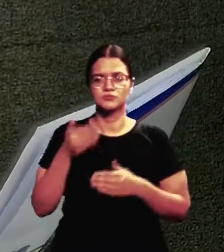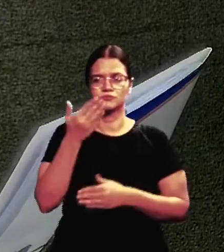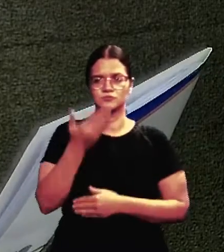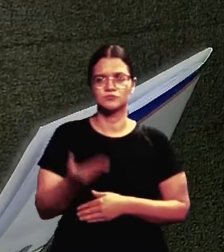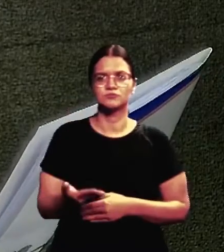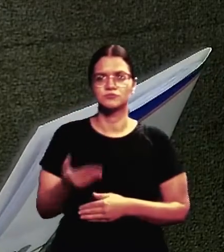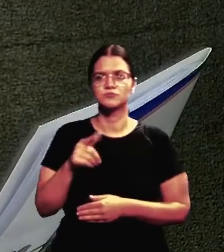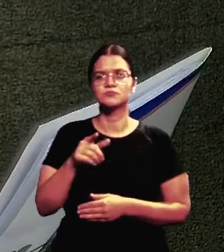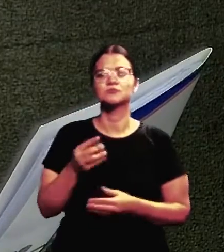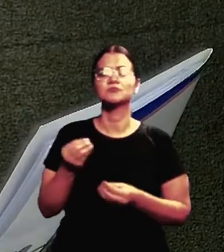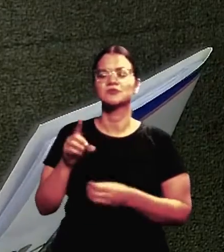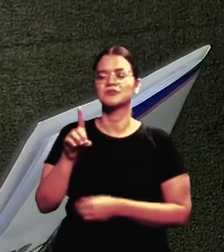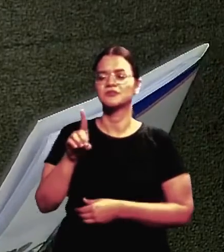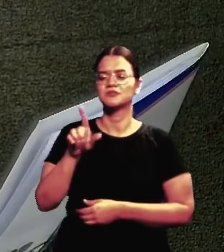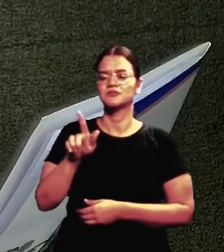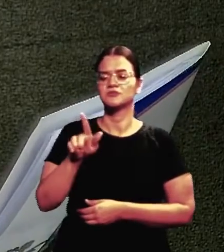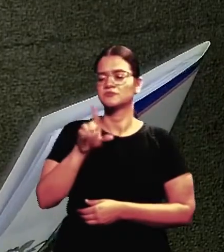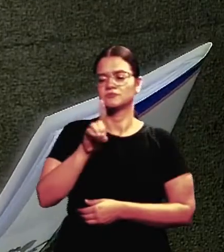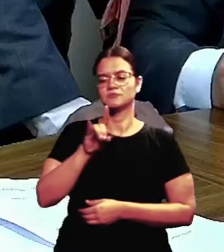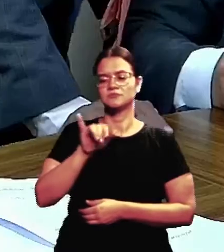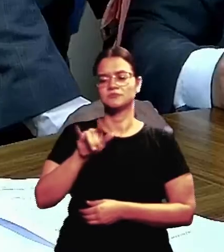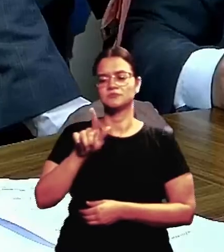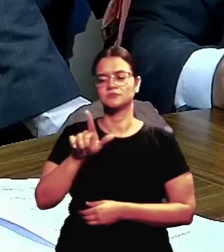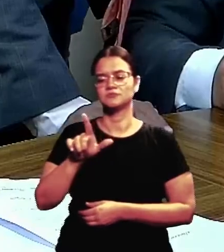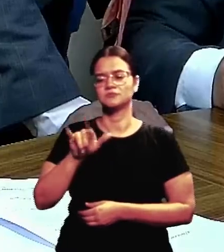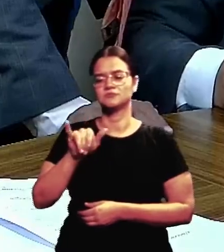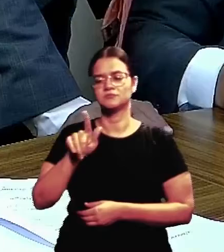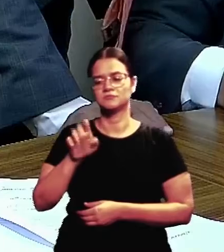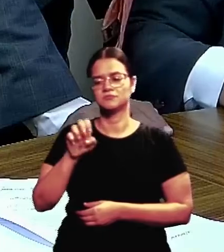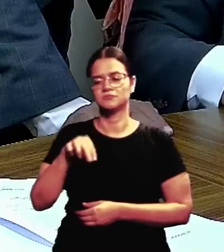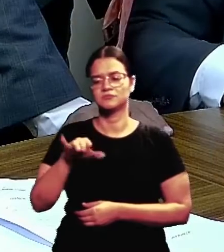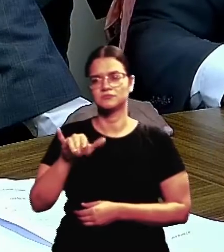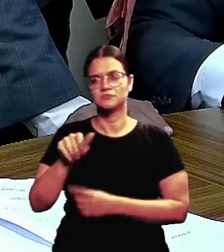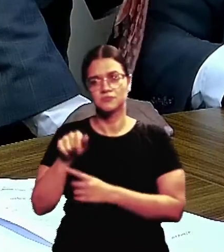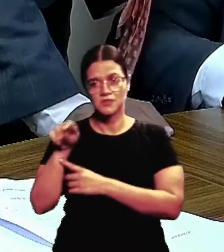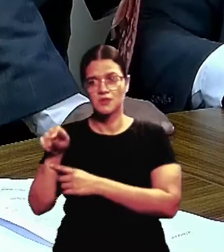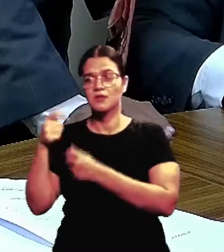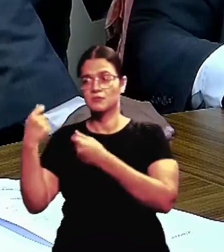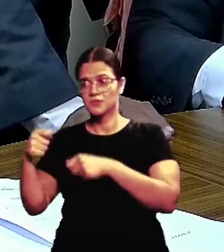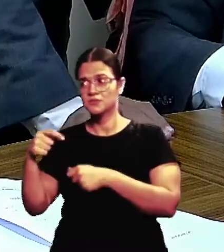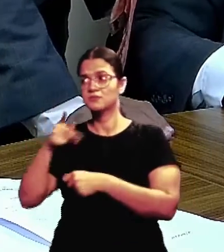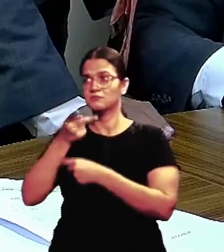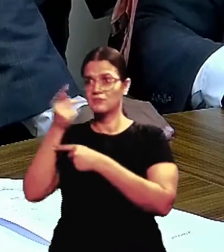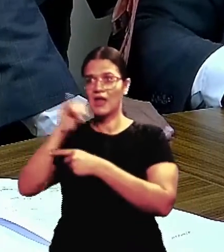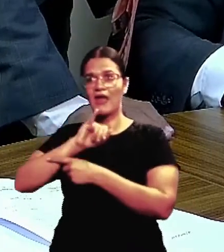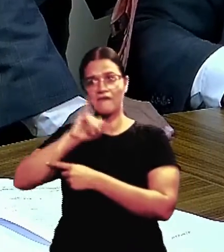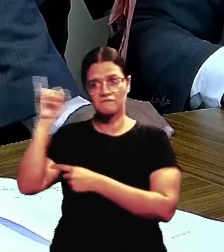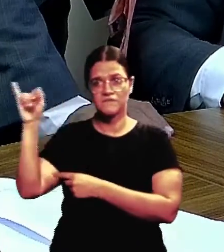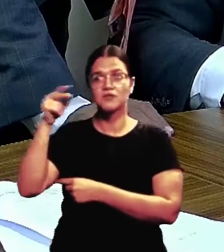Vossa Excelência uma diligência para que o vereador cumpra. Tá.